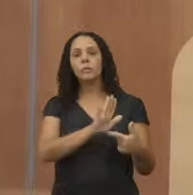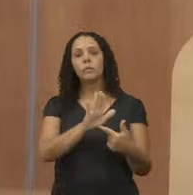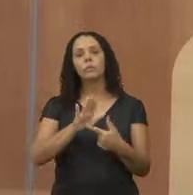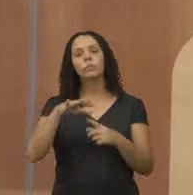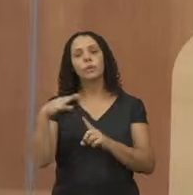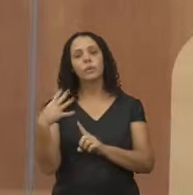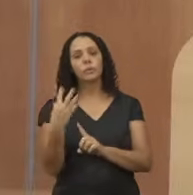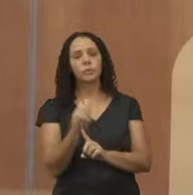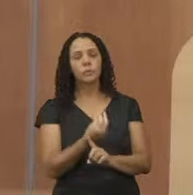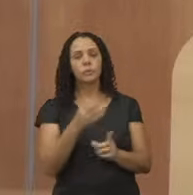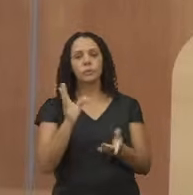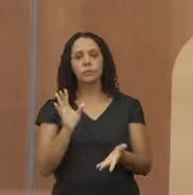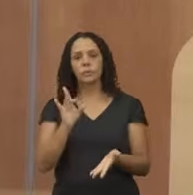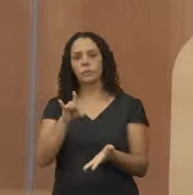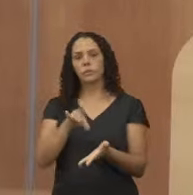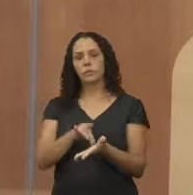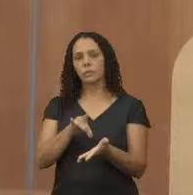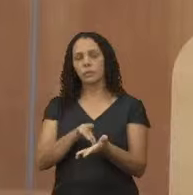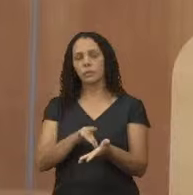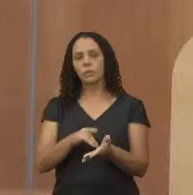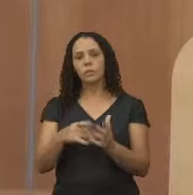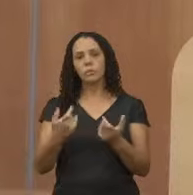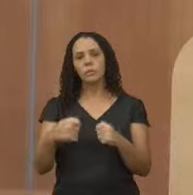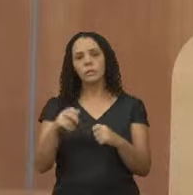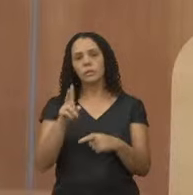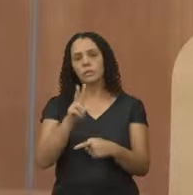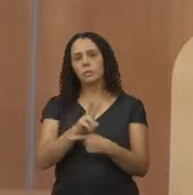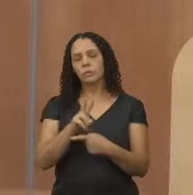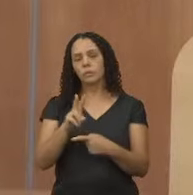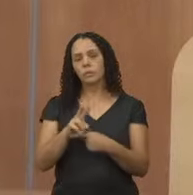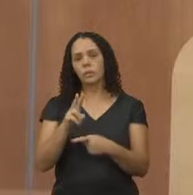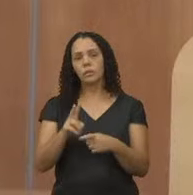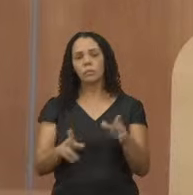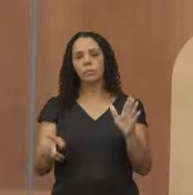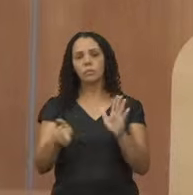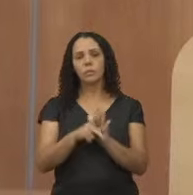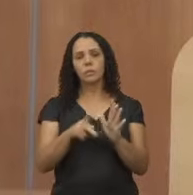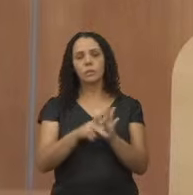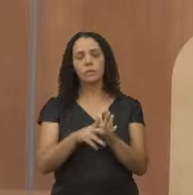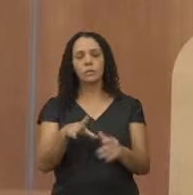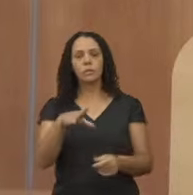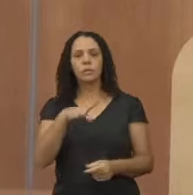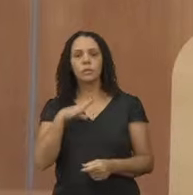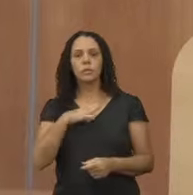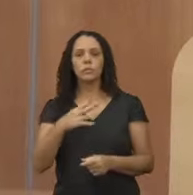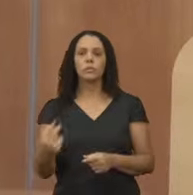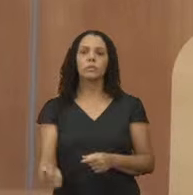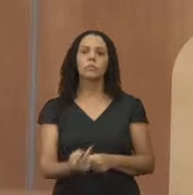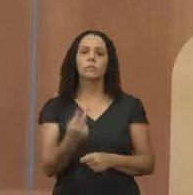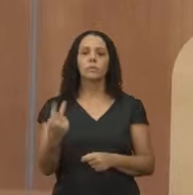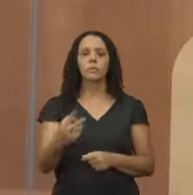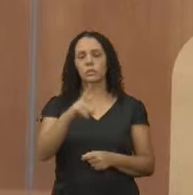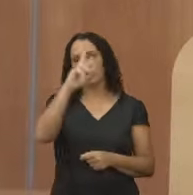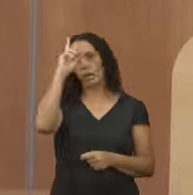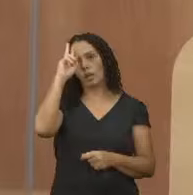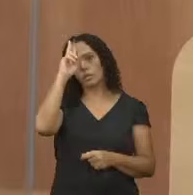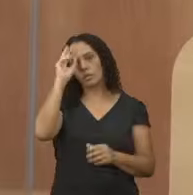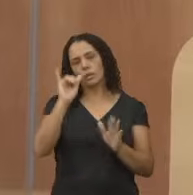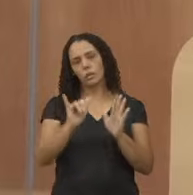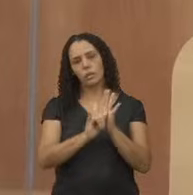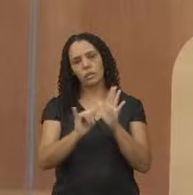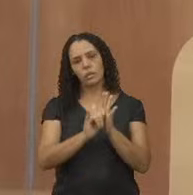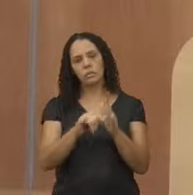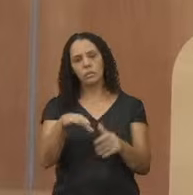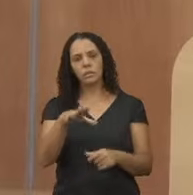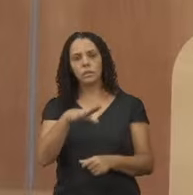artísticas legítimas e assim devem ser tratados como um patrimônio cultural que valorizam a história e a identidade de uma